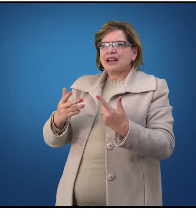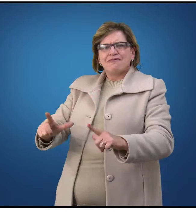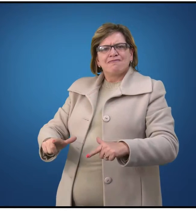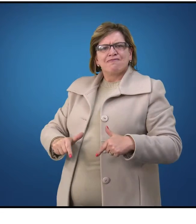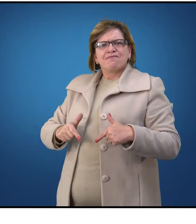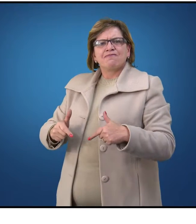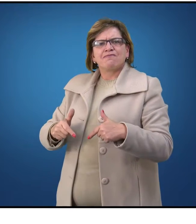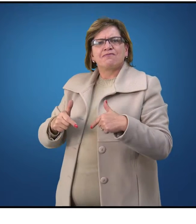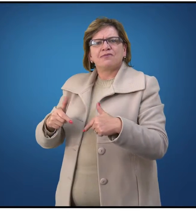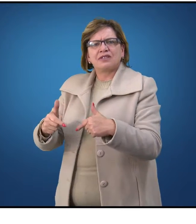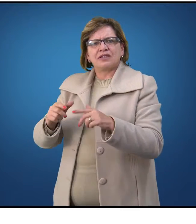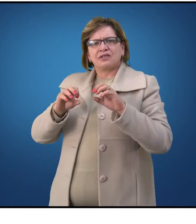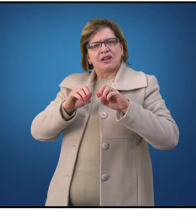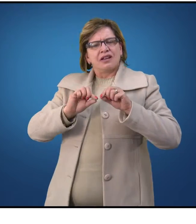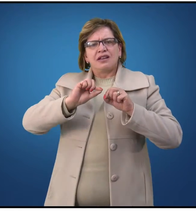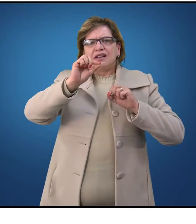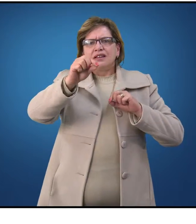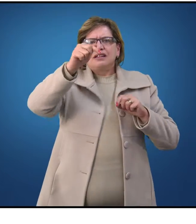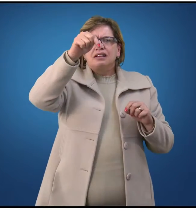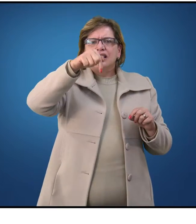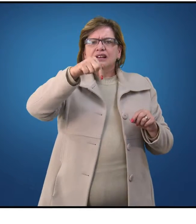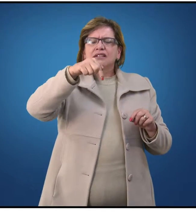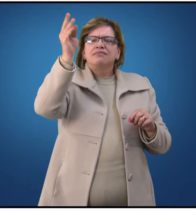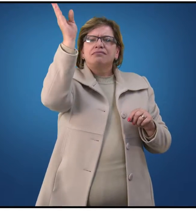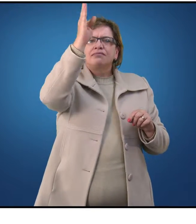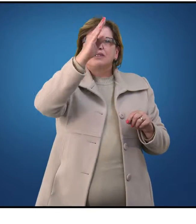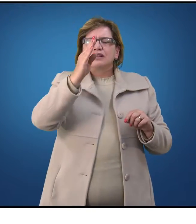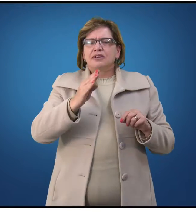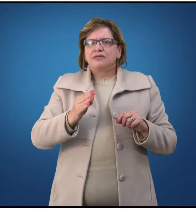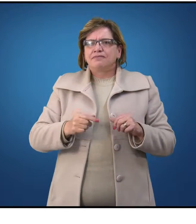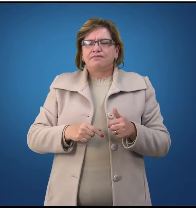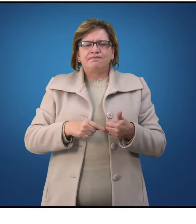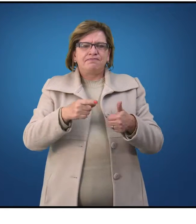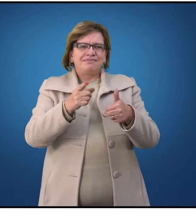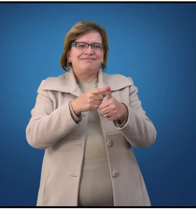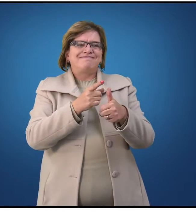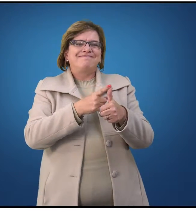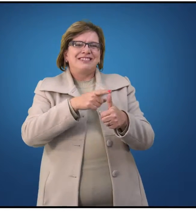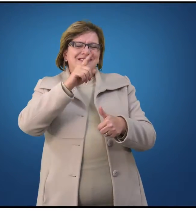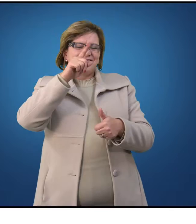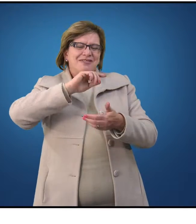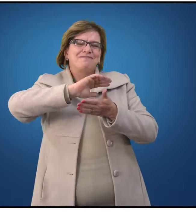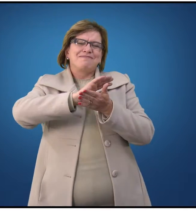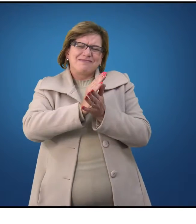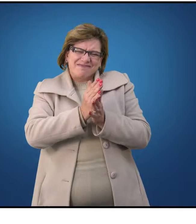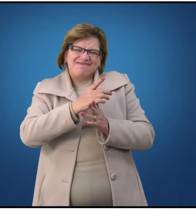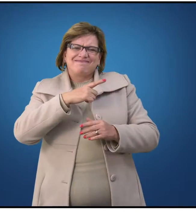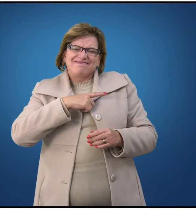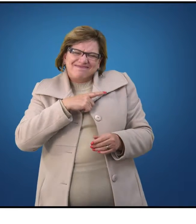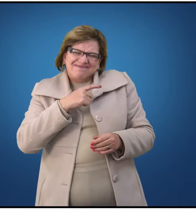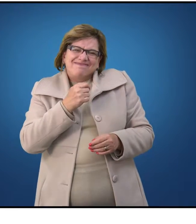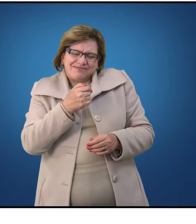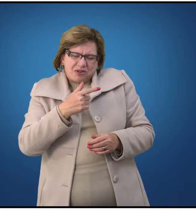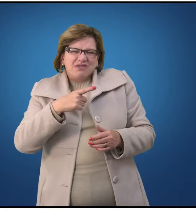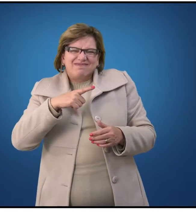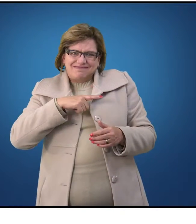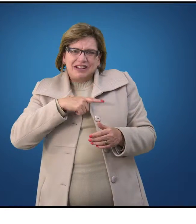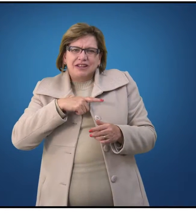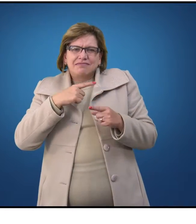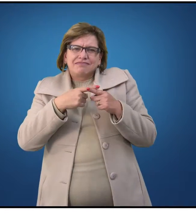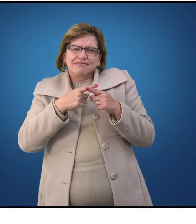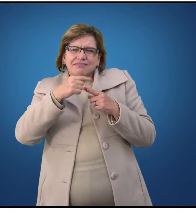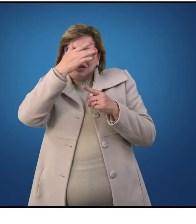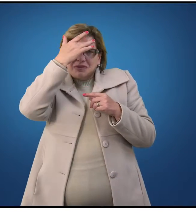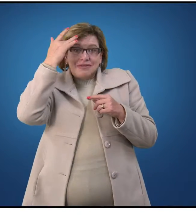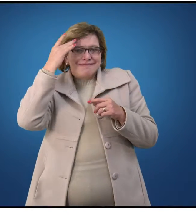da educação à distância no Brasil? Em primeira mão, eu acredito que o preconceito ainda existe. Porque as